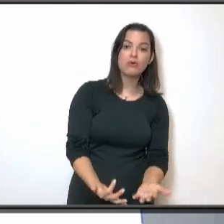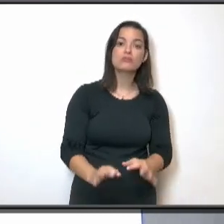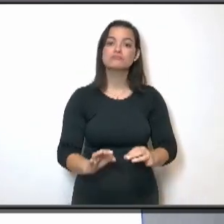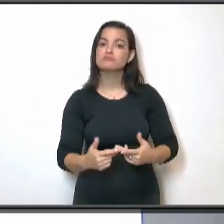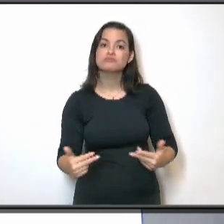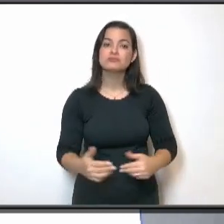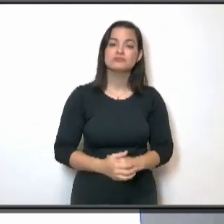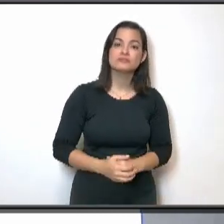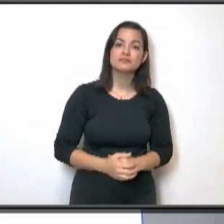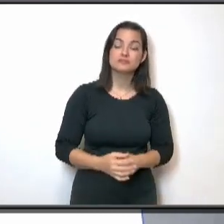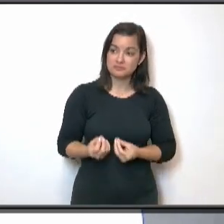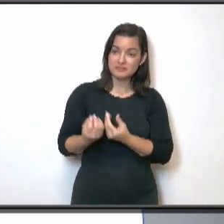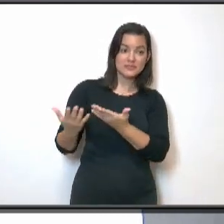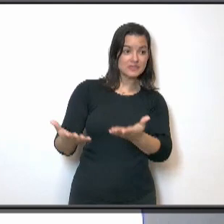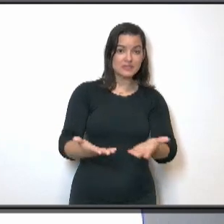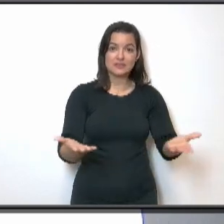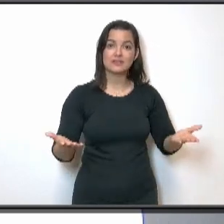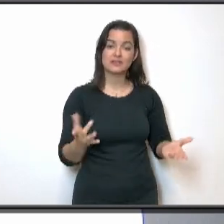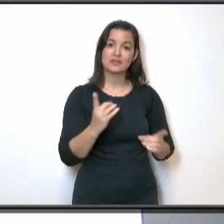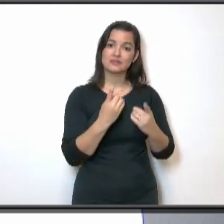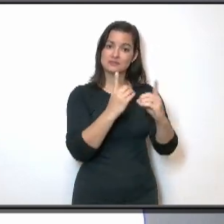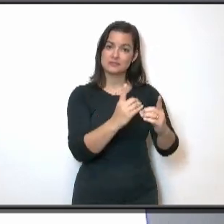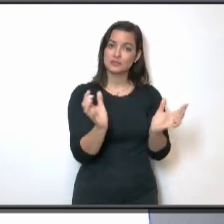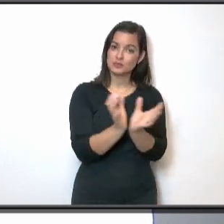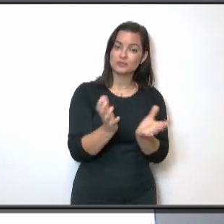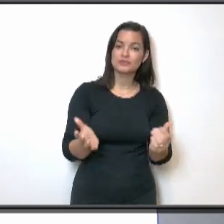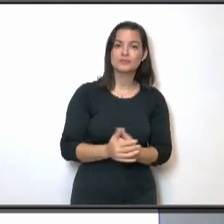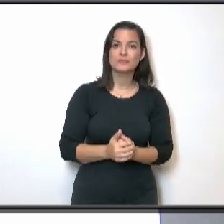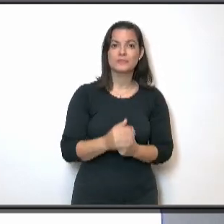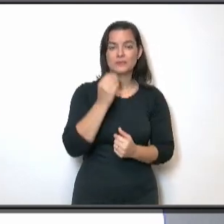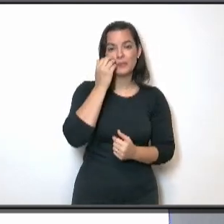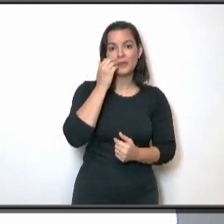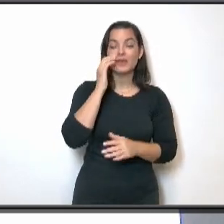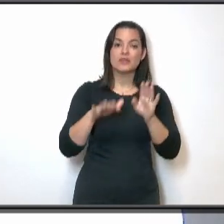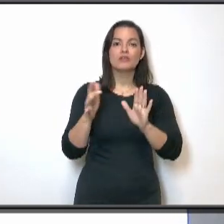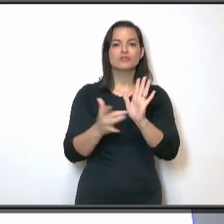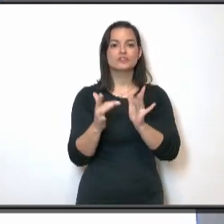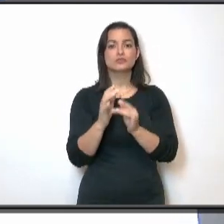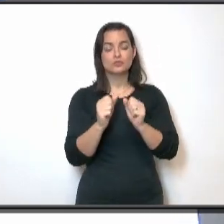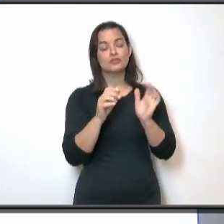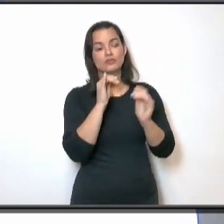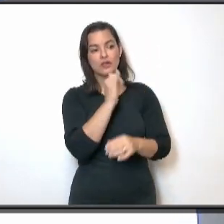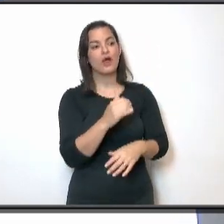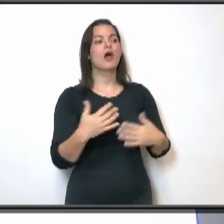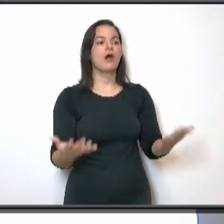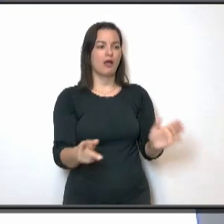Talvez nós poderíamos esperar um Jesus ali até que enfim, hein, Pedro?